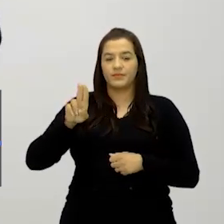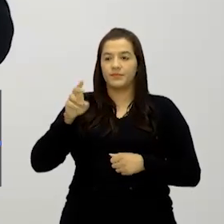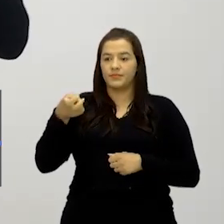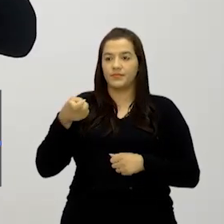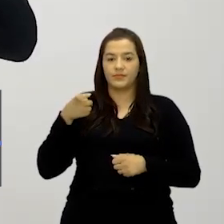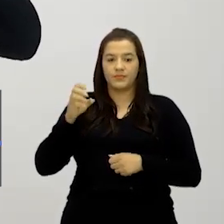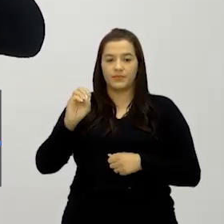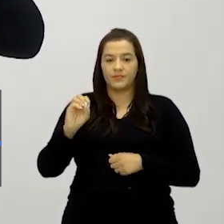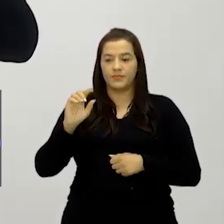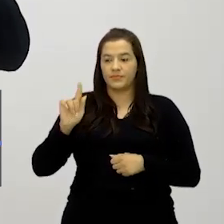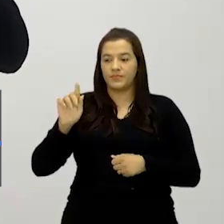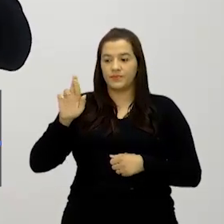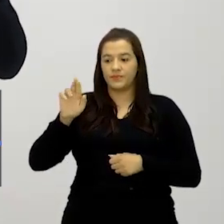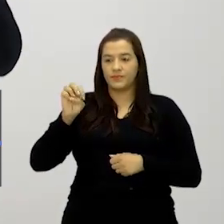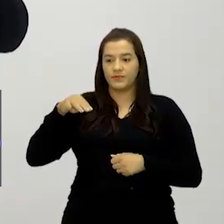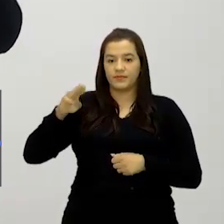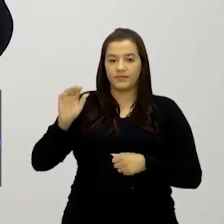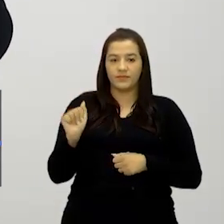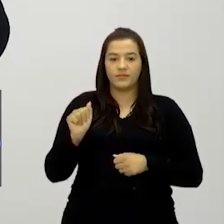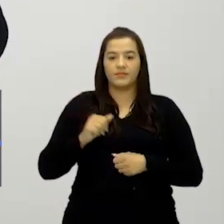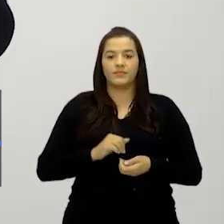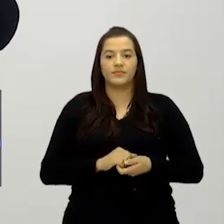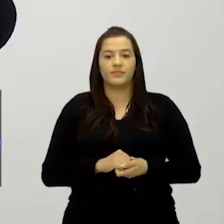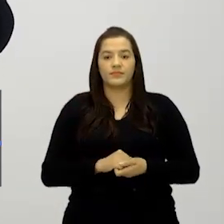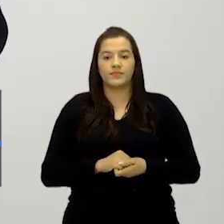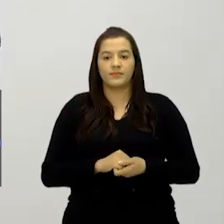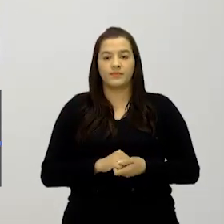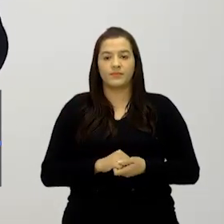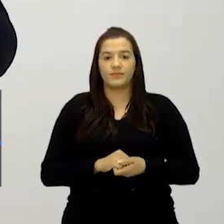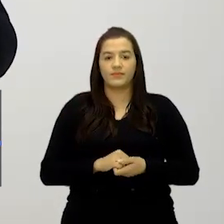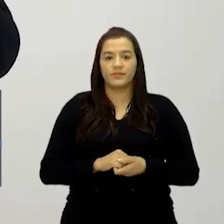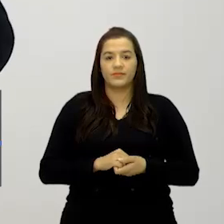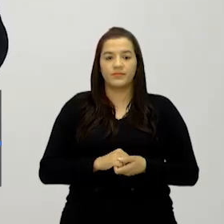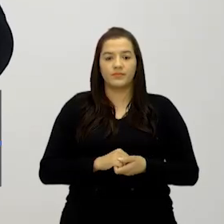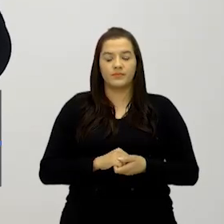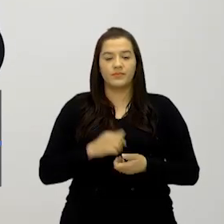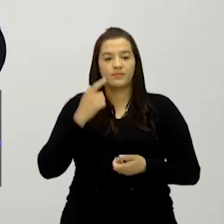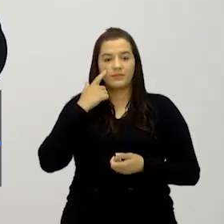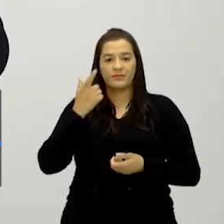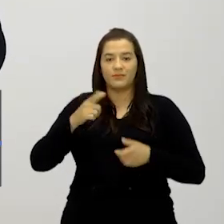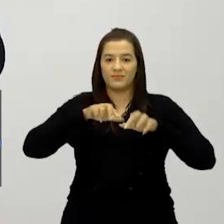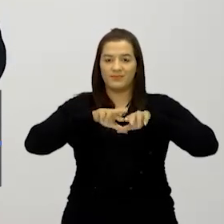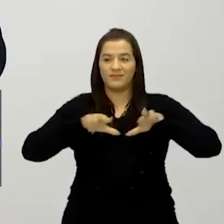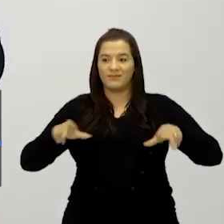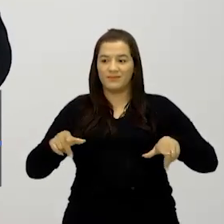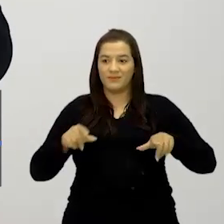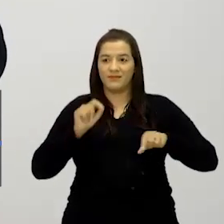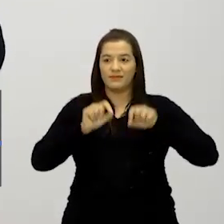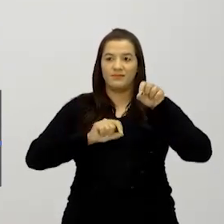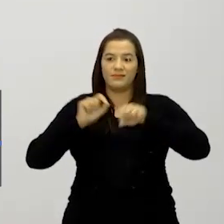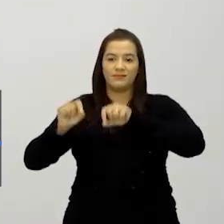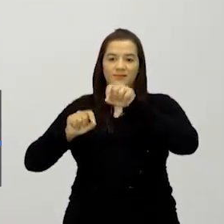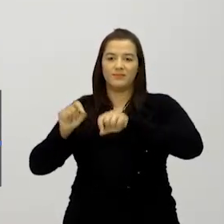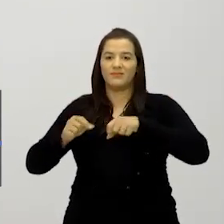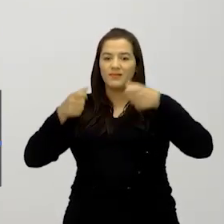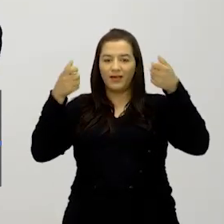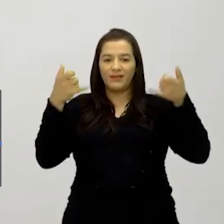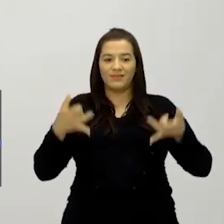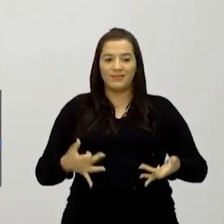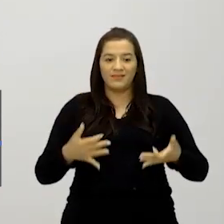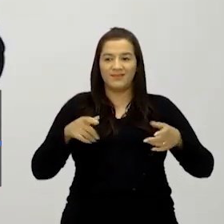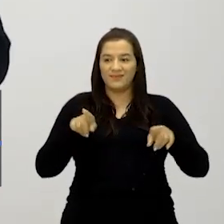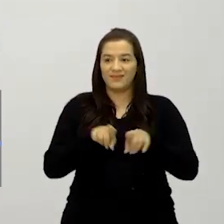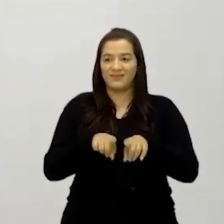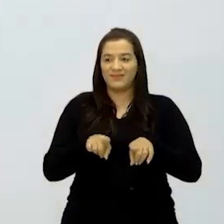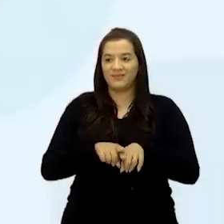né? Então, o que vem depois. E aí, o grama vem essa ideia analítica de ícones mesmo e símbolos. E é isso que a gente vai fazer, ó. Olha